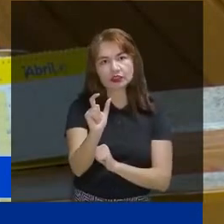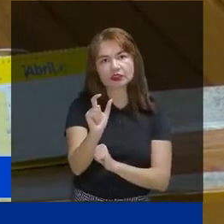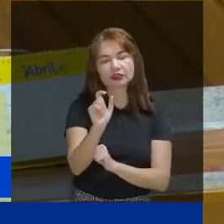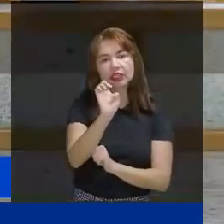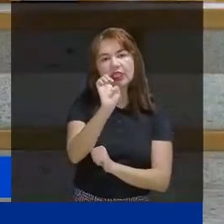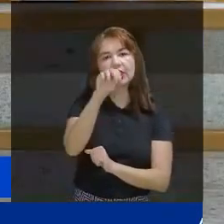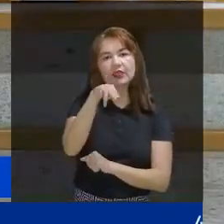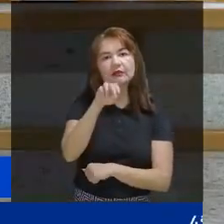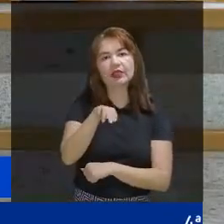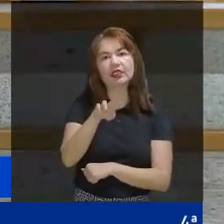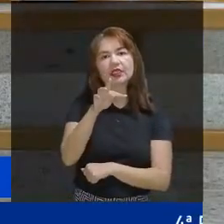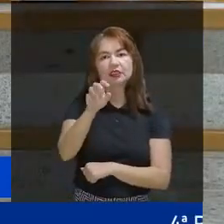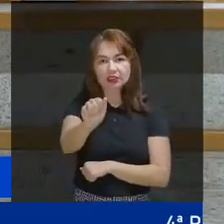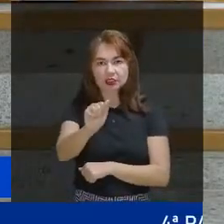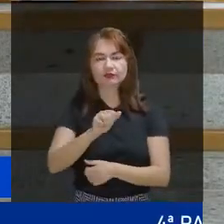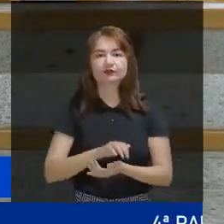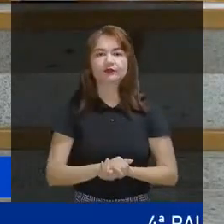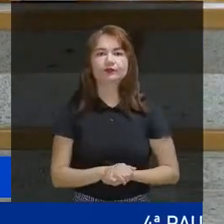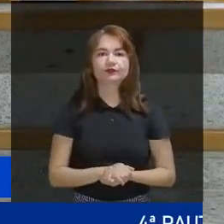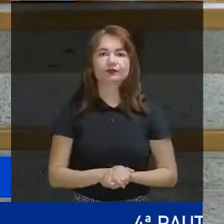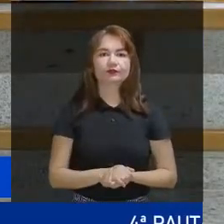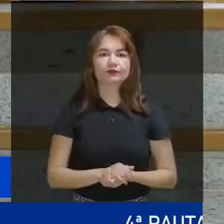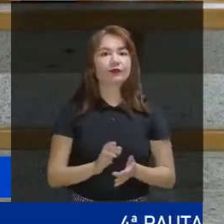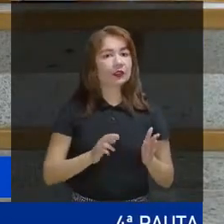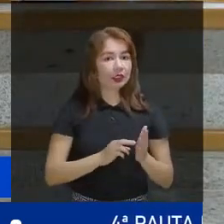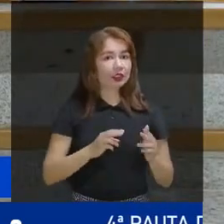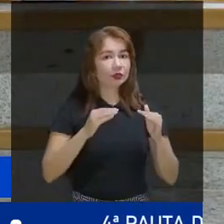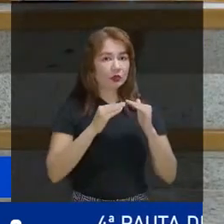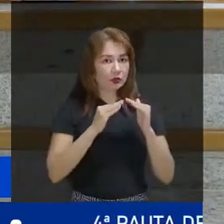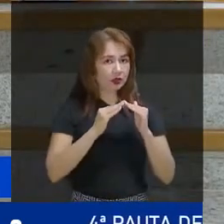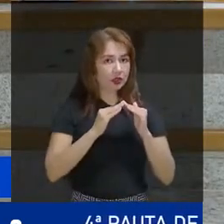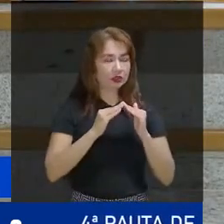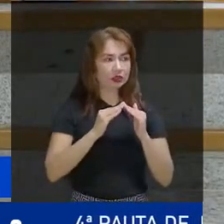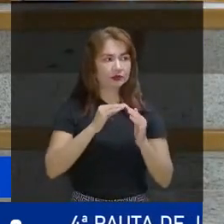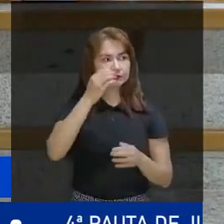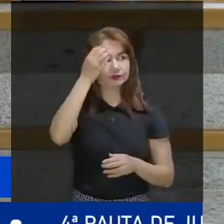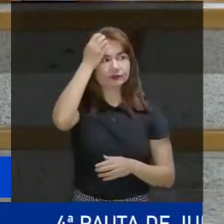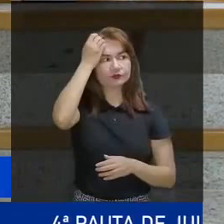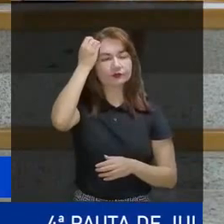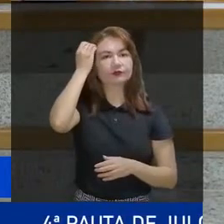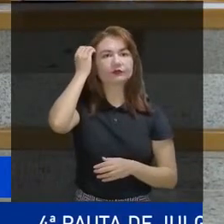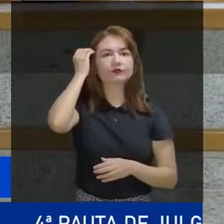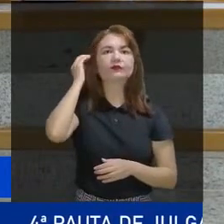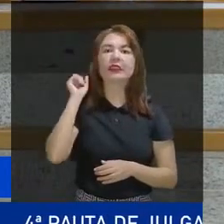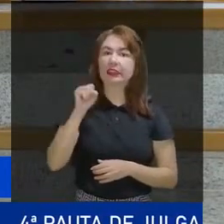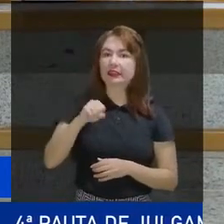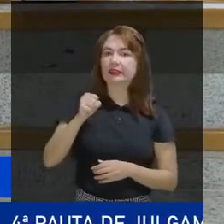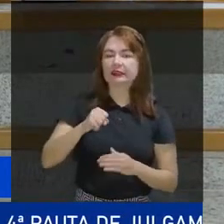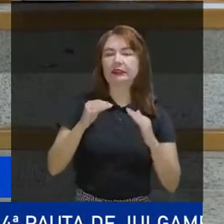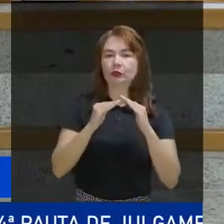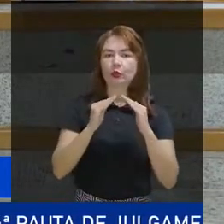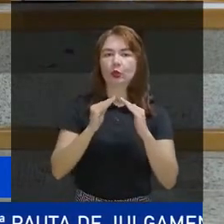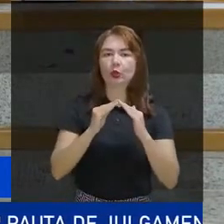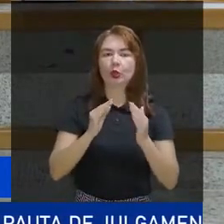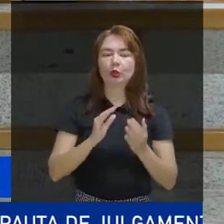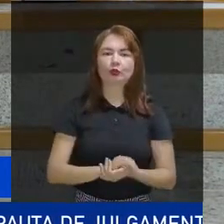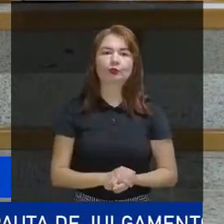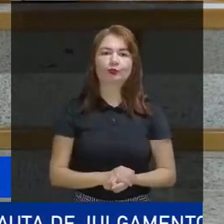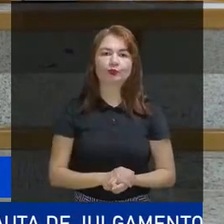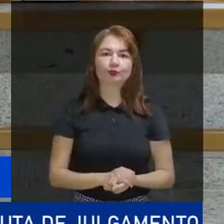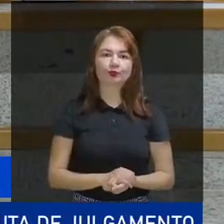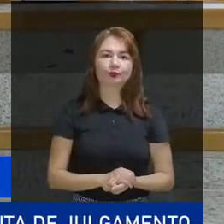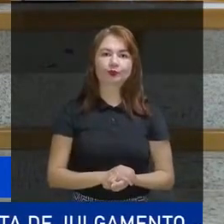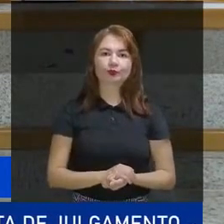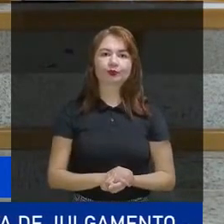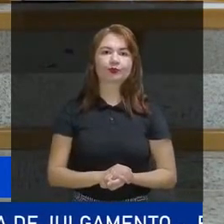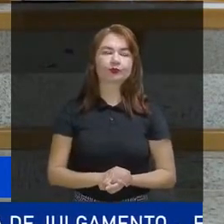ementa. O senador concorda? Foco na parte central da mesa. Sim, senhor presidente, concordo com o voto